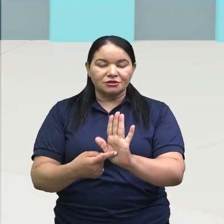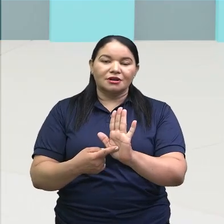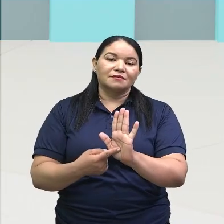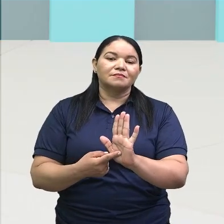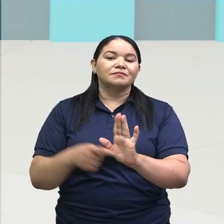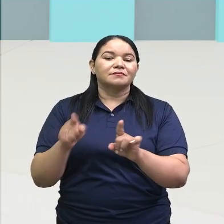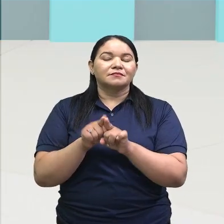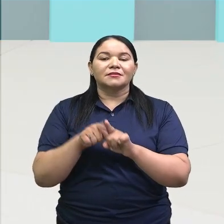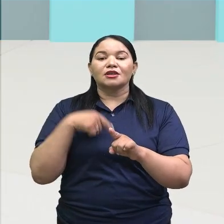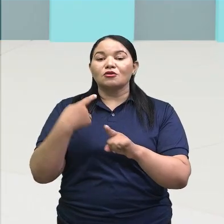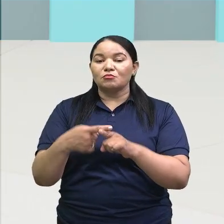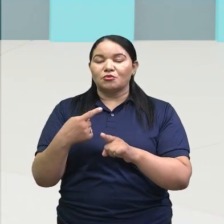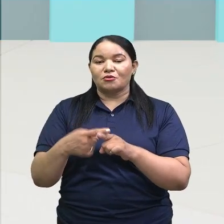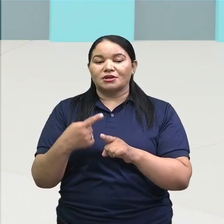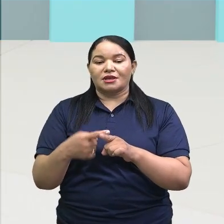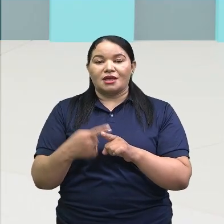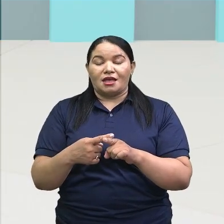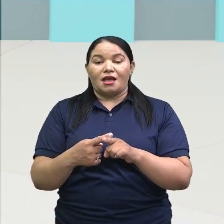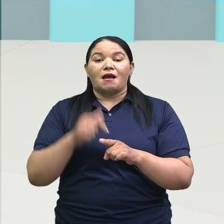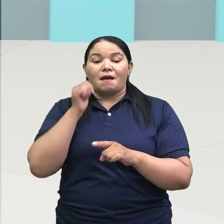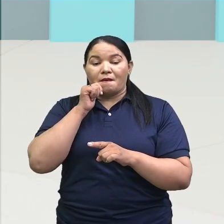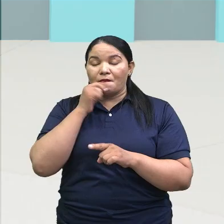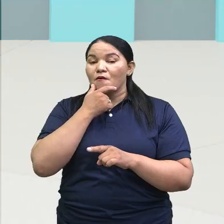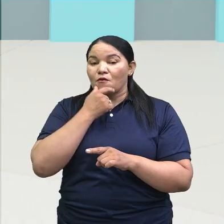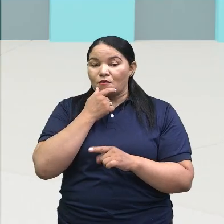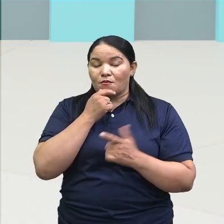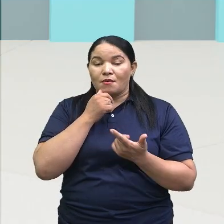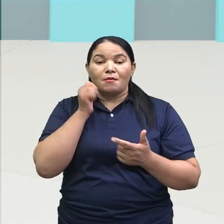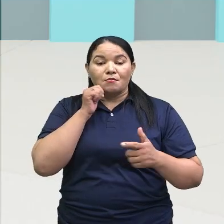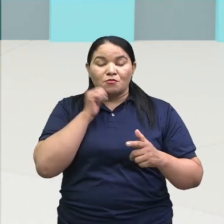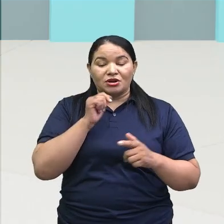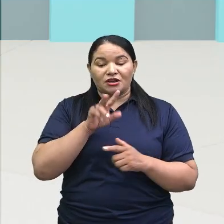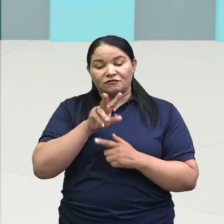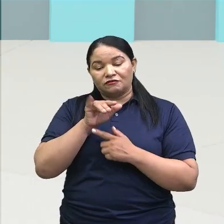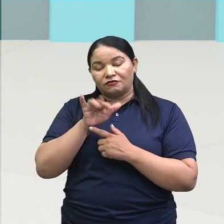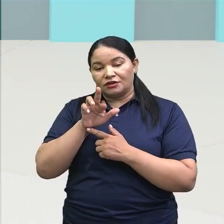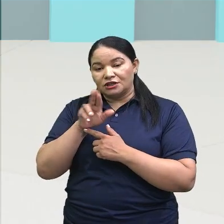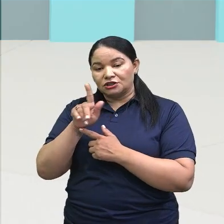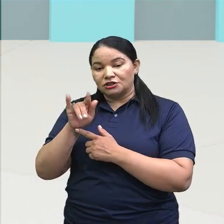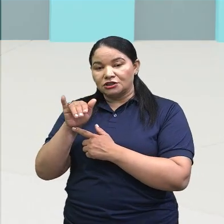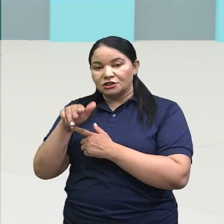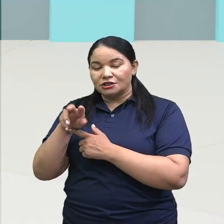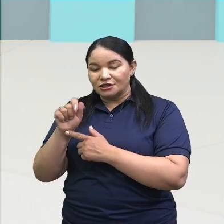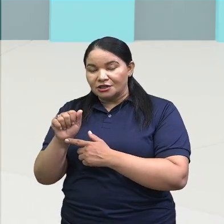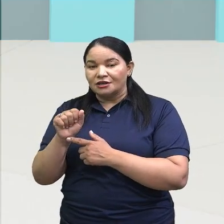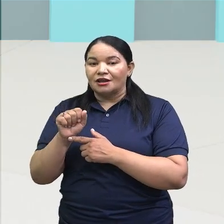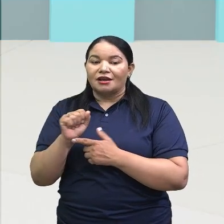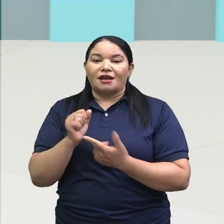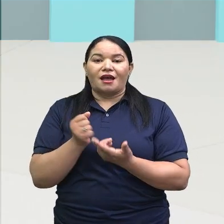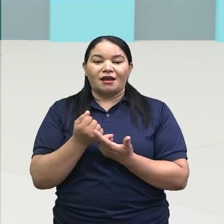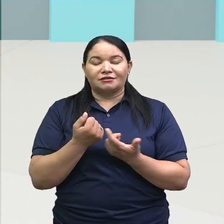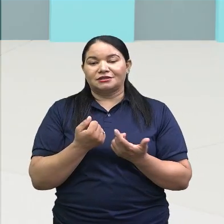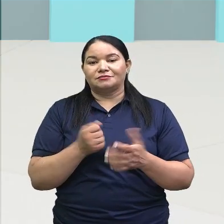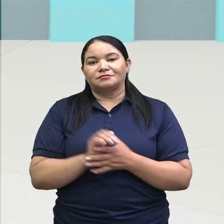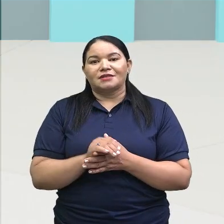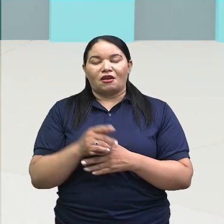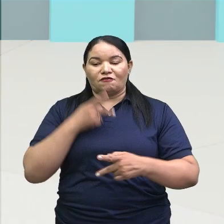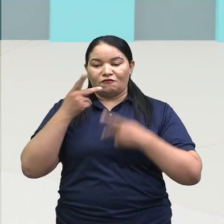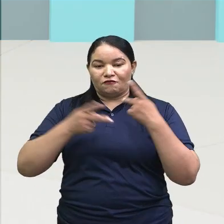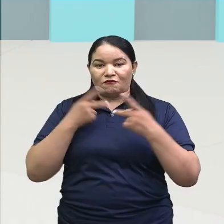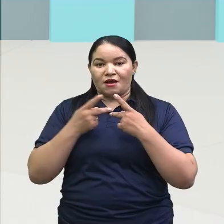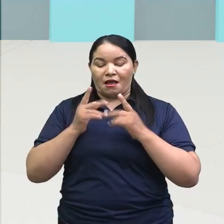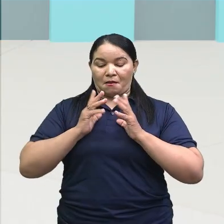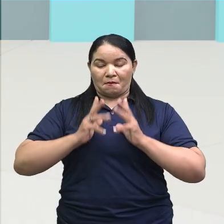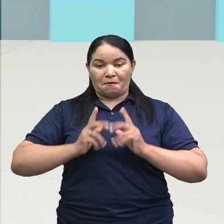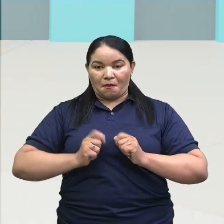um relacionamento com a Vigília, não é? E aí a Vigília lá na sociedade, não, eu sou uma mulher pura e santa. Aí ele mostra